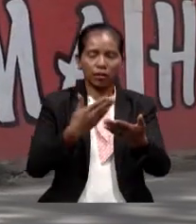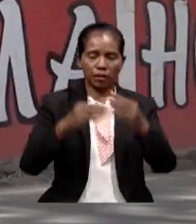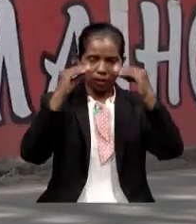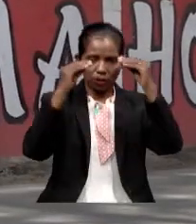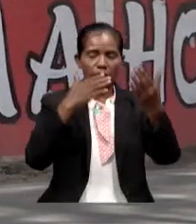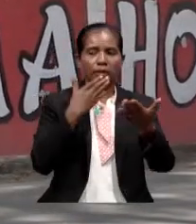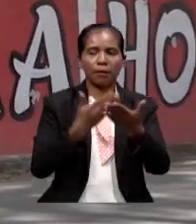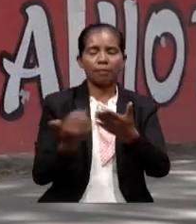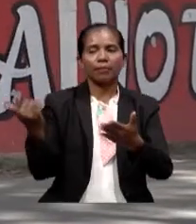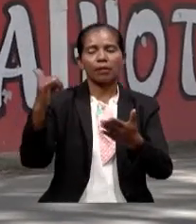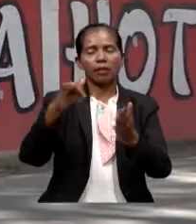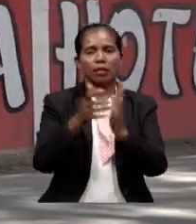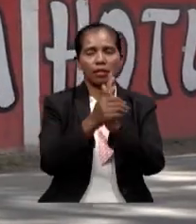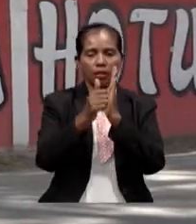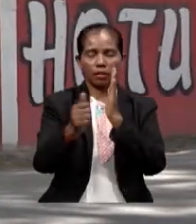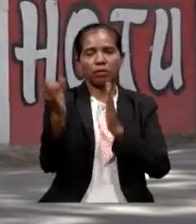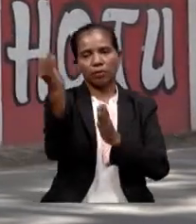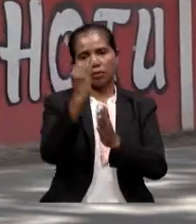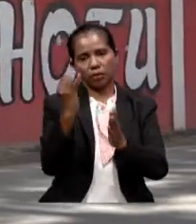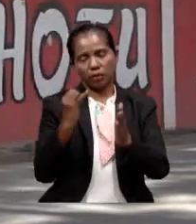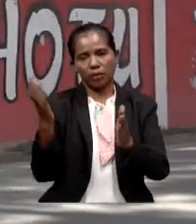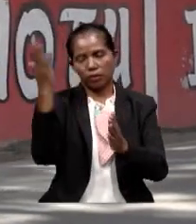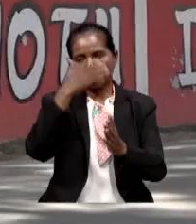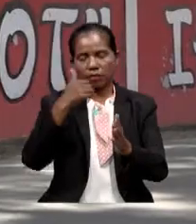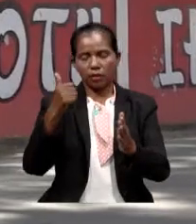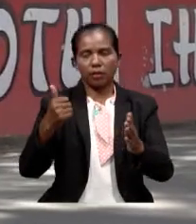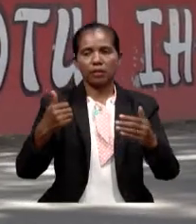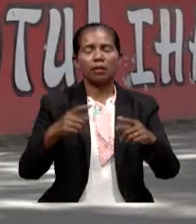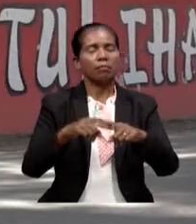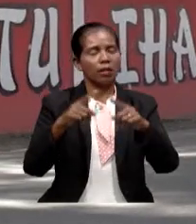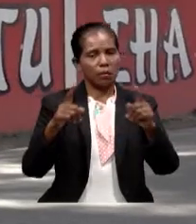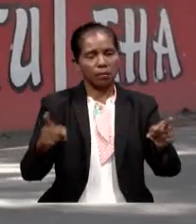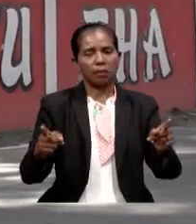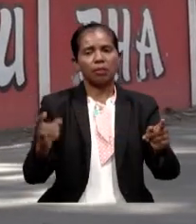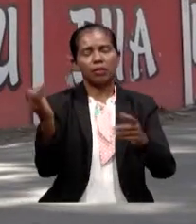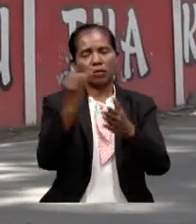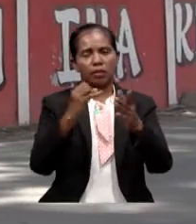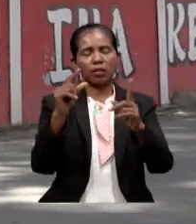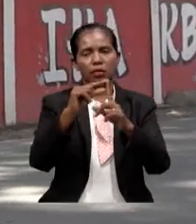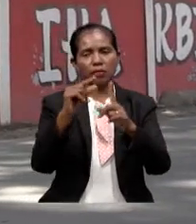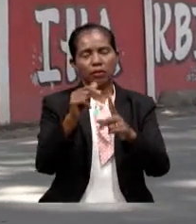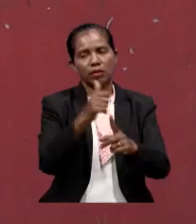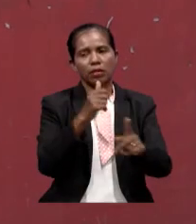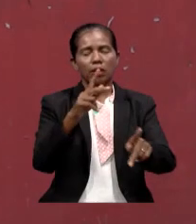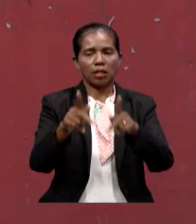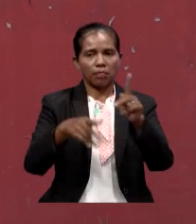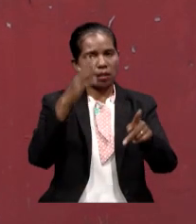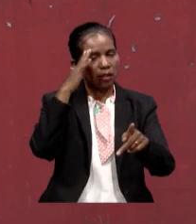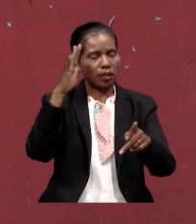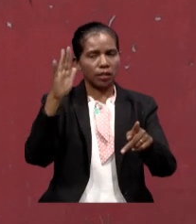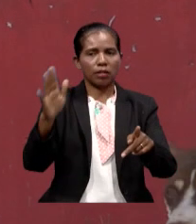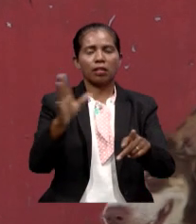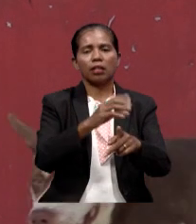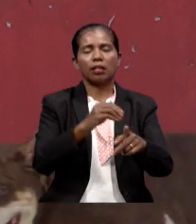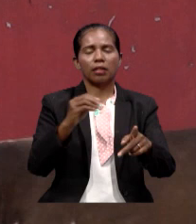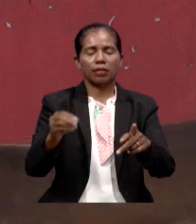husi sira nia talento ho pintura nebe furak no ia sentido. Mai be iamos pintura no liofon balu husi ema desconhecido nebe ho